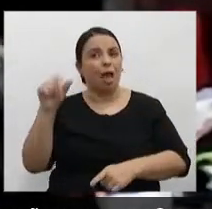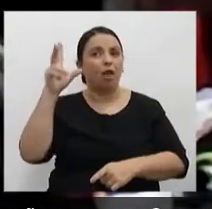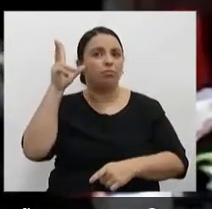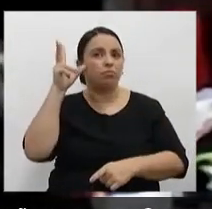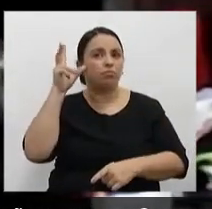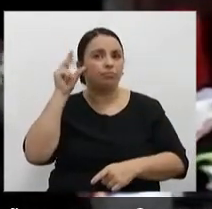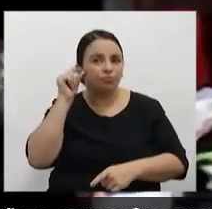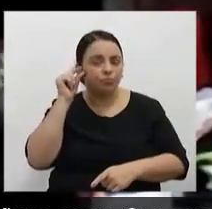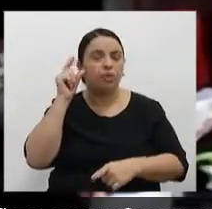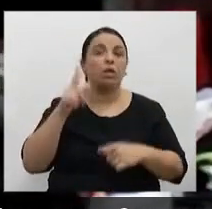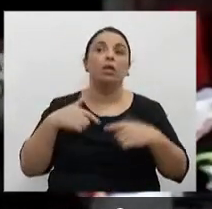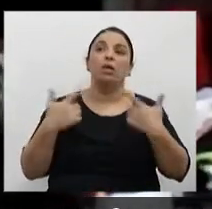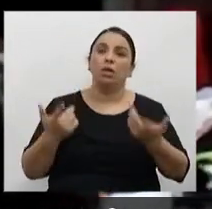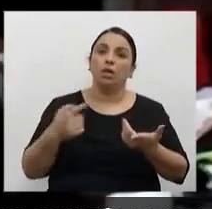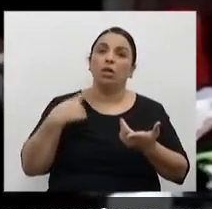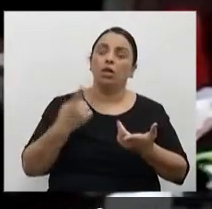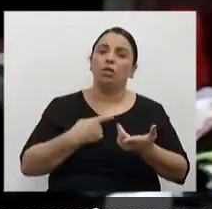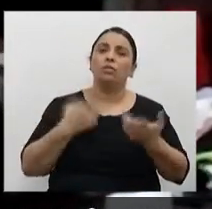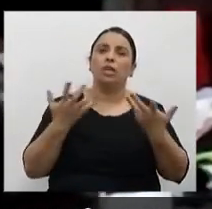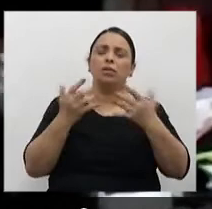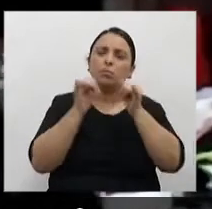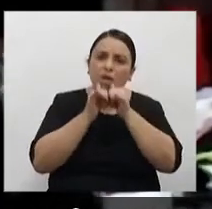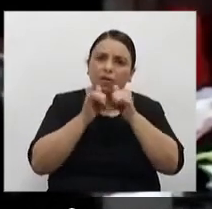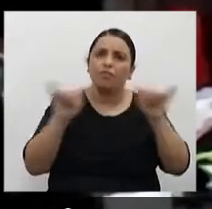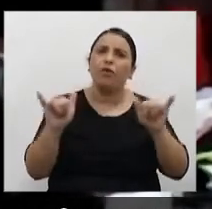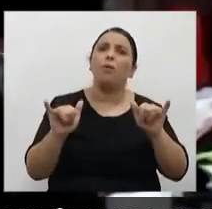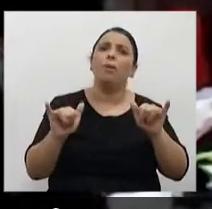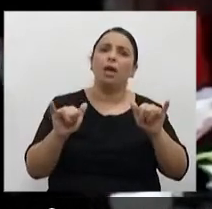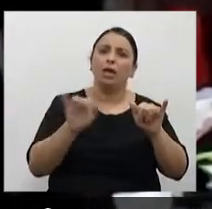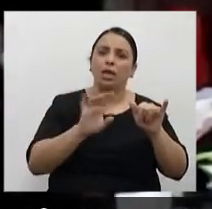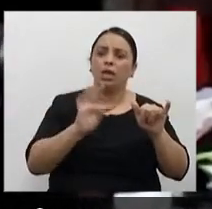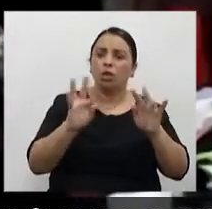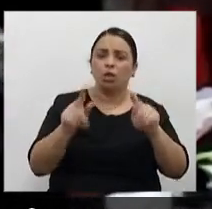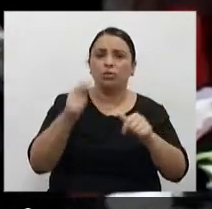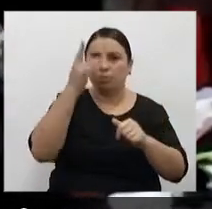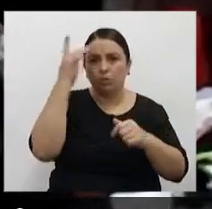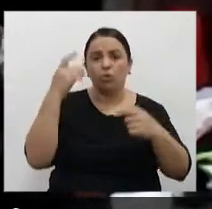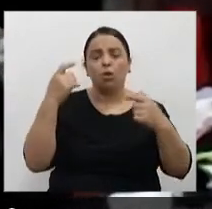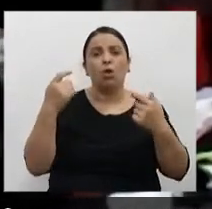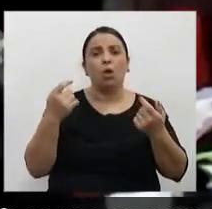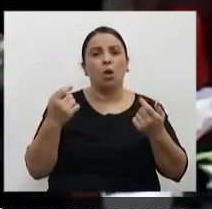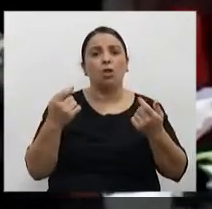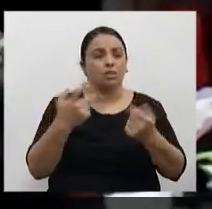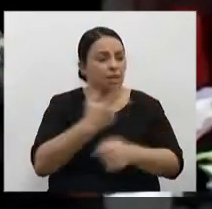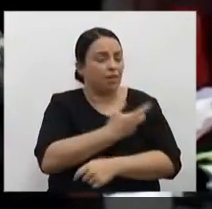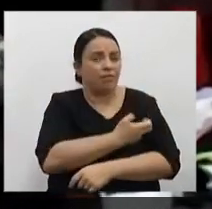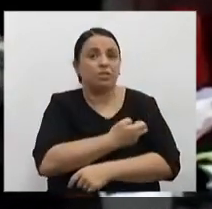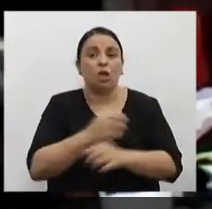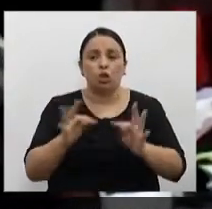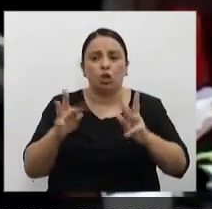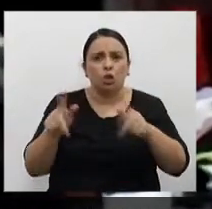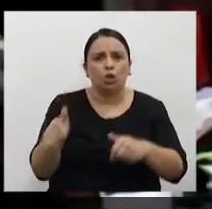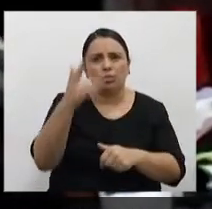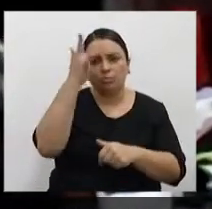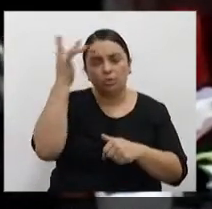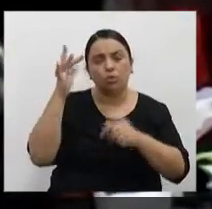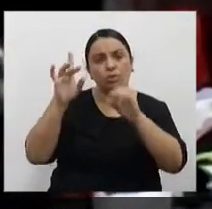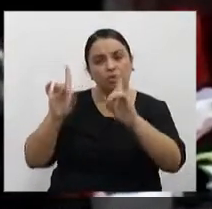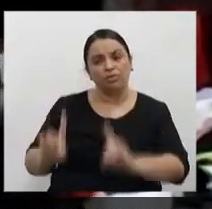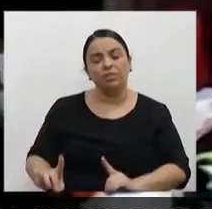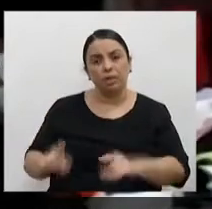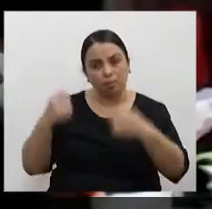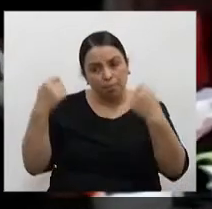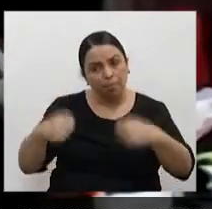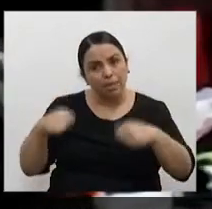para dar esse apoio e informar realmente a necessidade da vacinação para todas as pessoas com deficiência, não